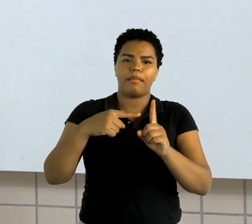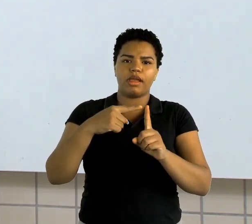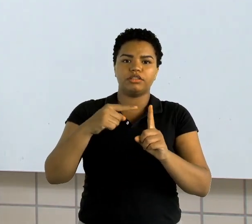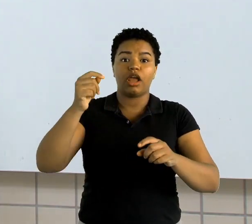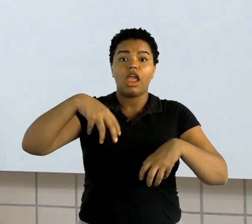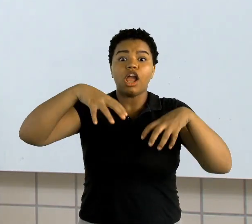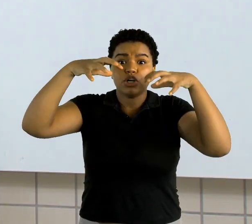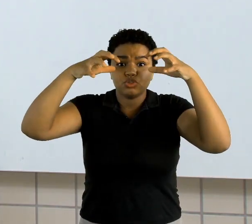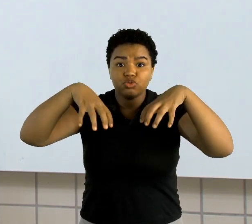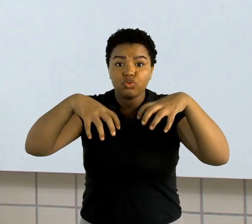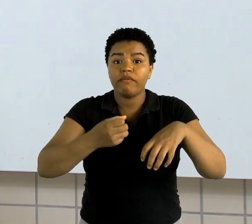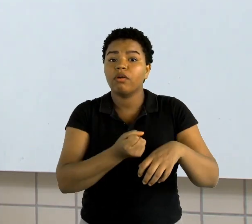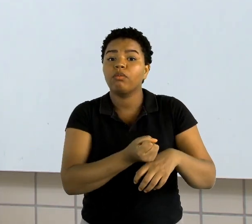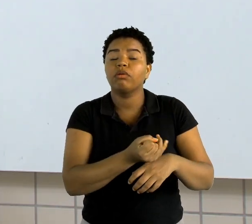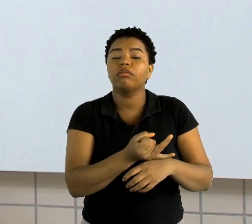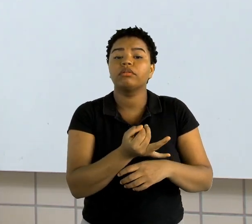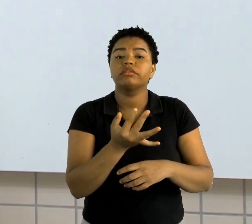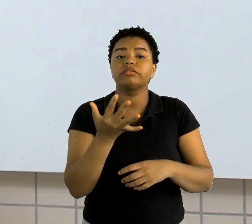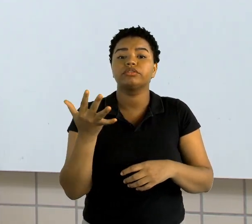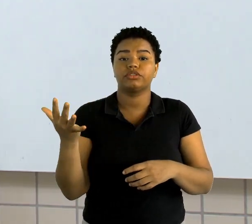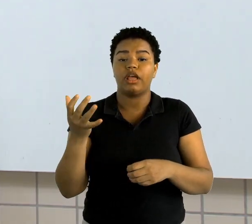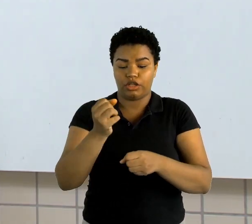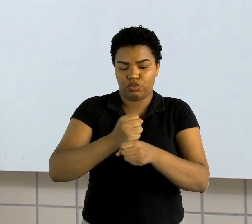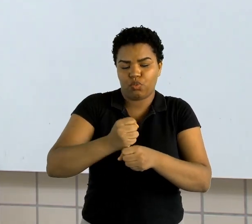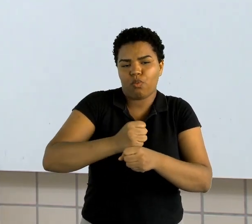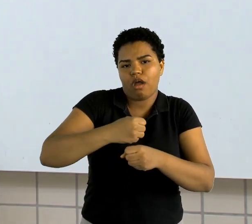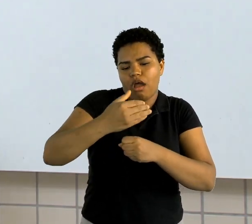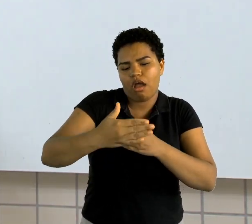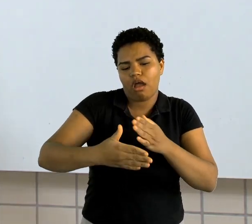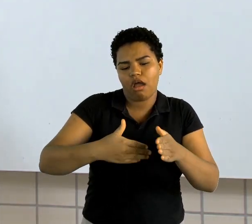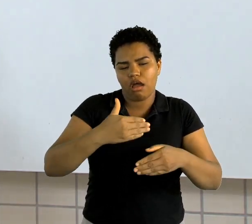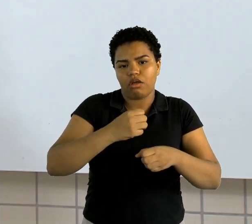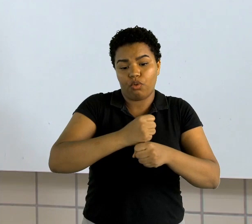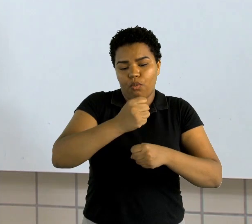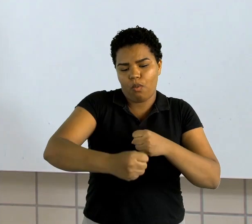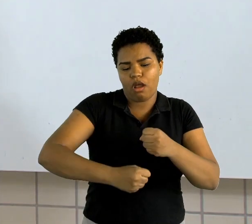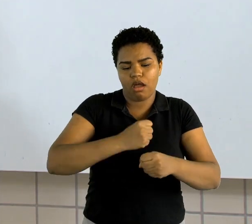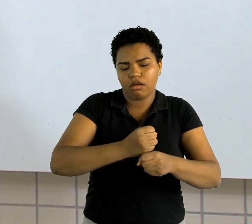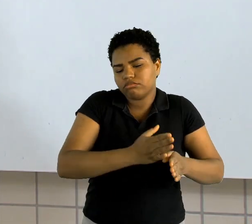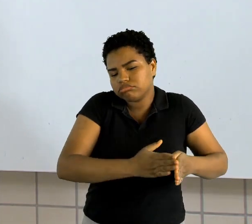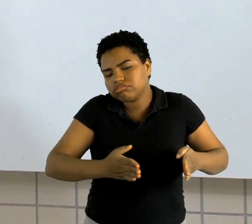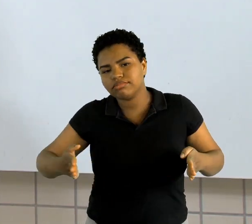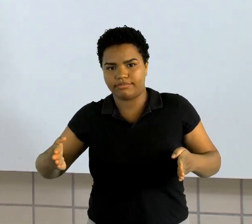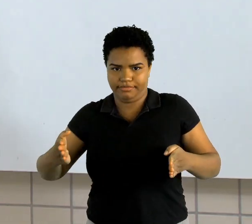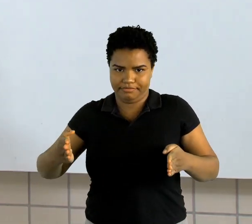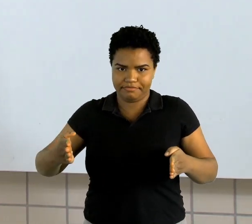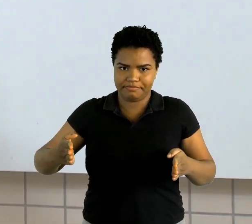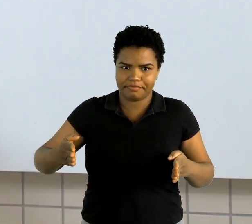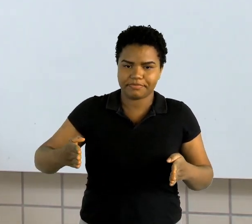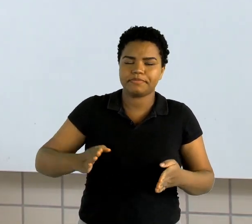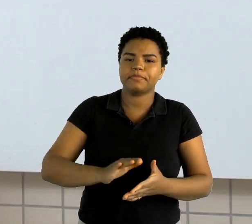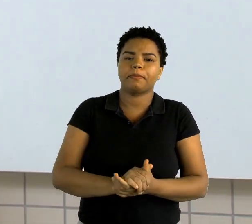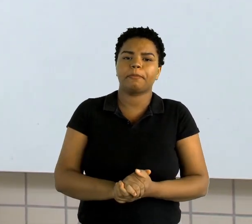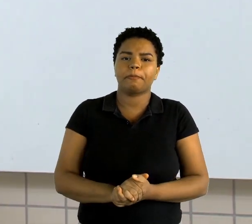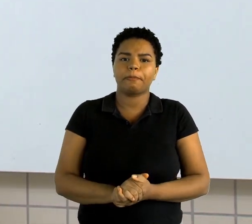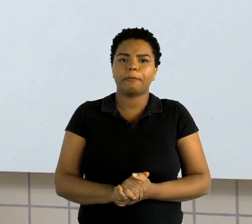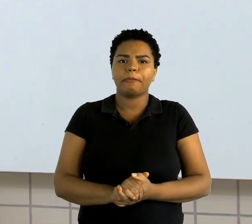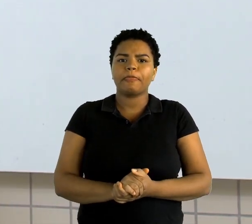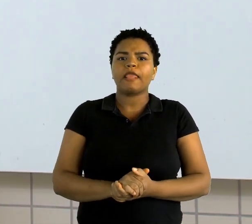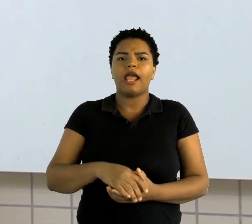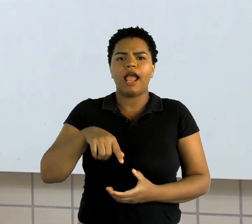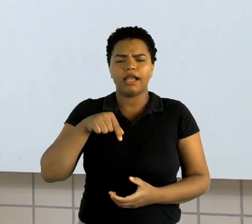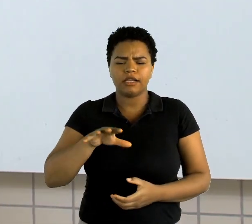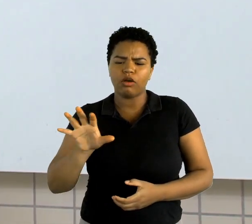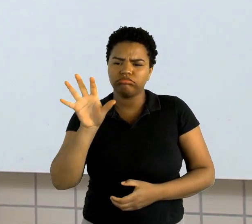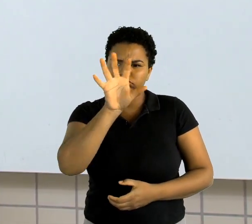ou seja, de um ano, período de um ano. Você presta atenção no mapa aí, que a precipitação média em algumas regiões de Tocantins